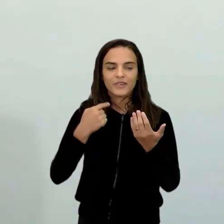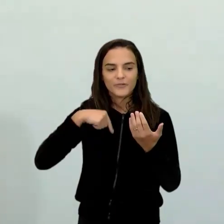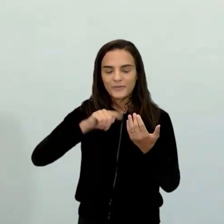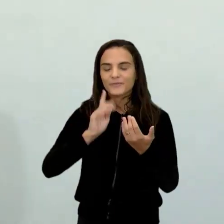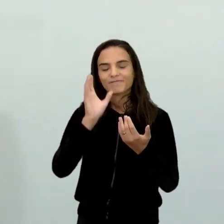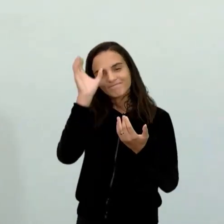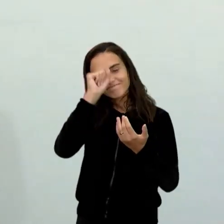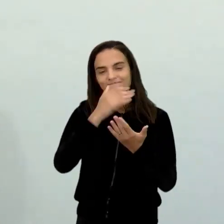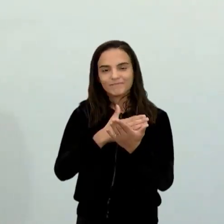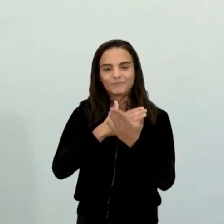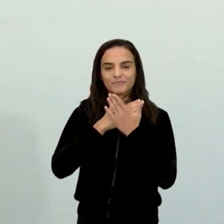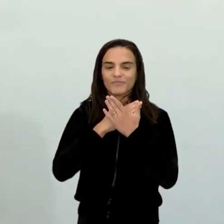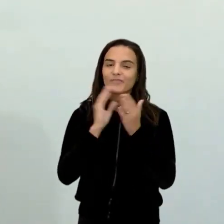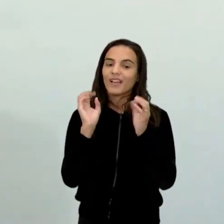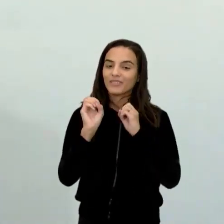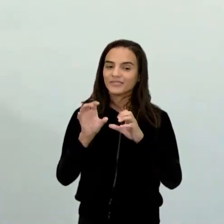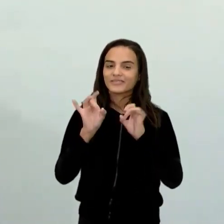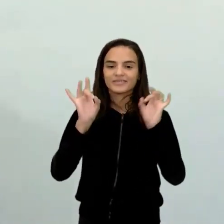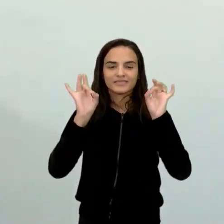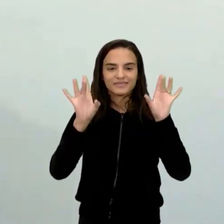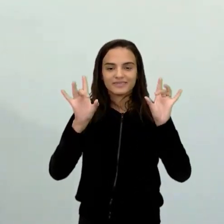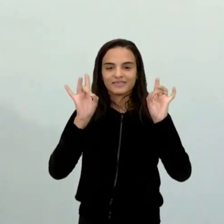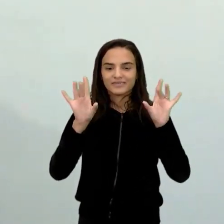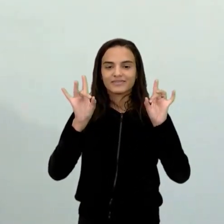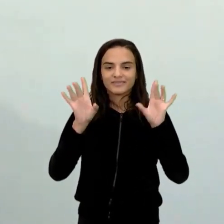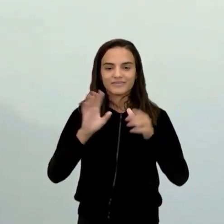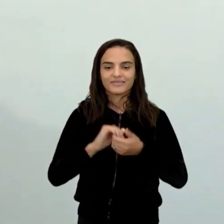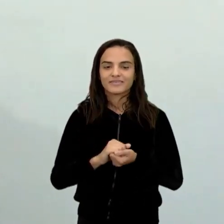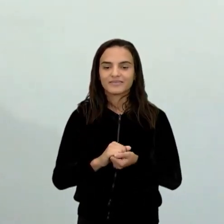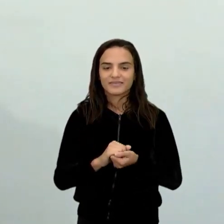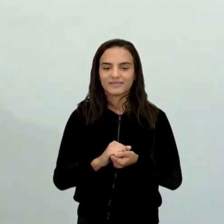para mim. A educação especial para mim